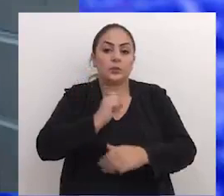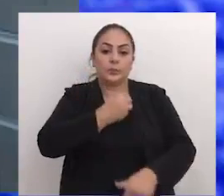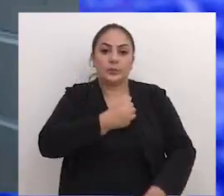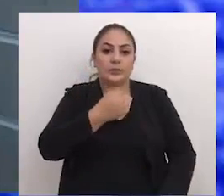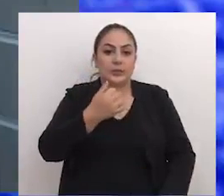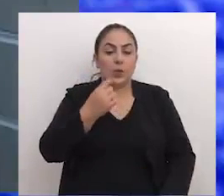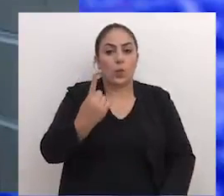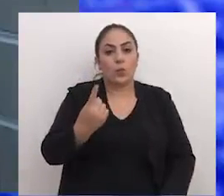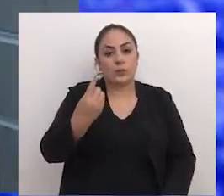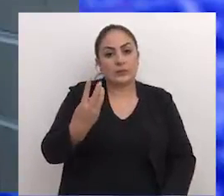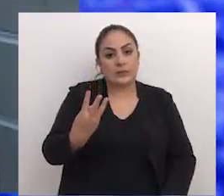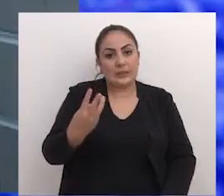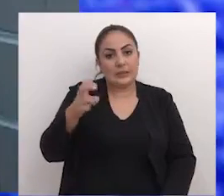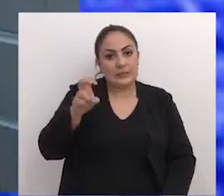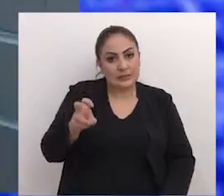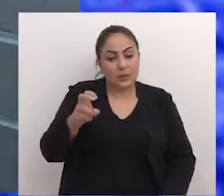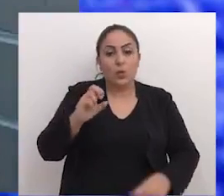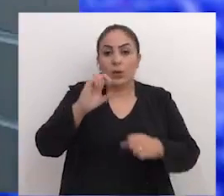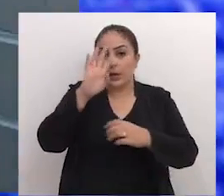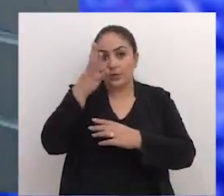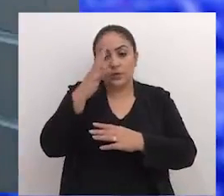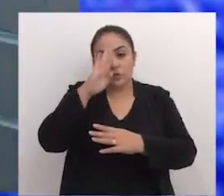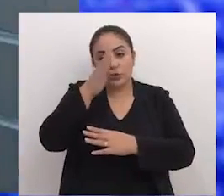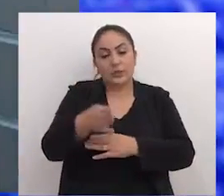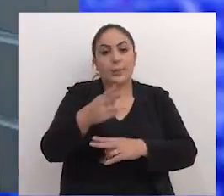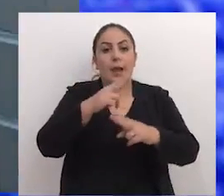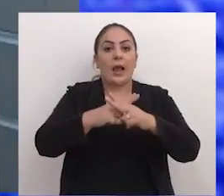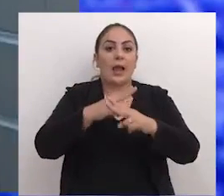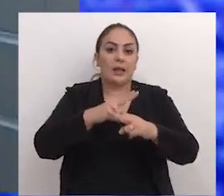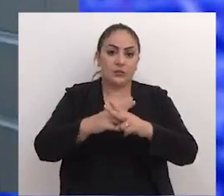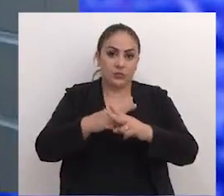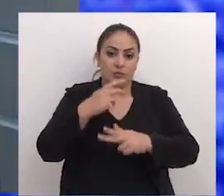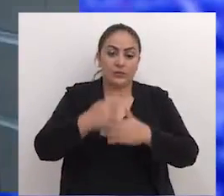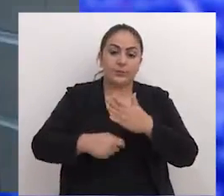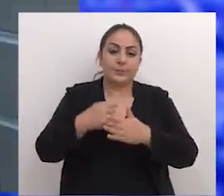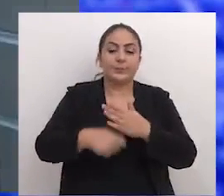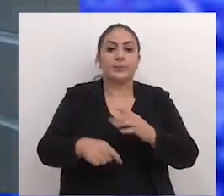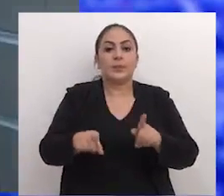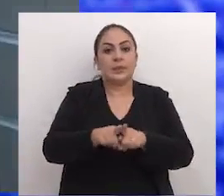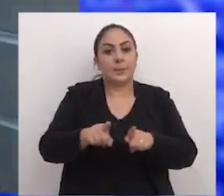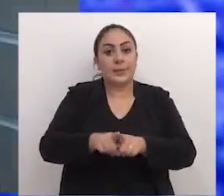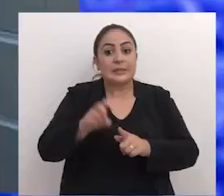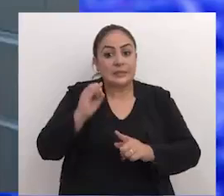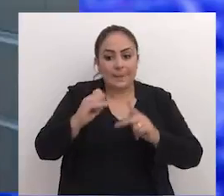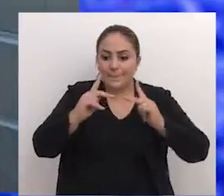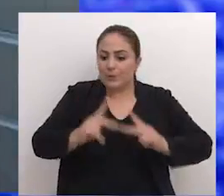telefone, 135, tentando resolver diretamente com a Caixa Econômica Federal. E aí,